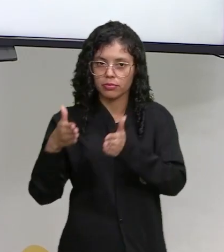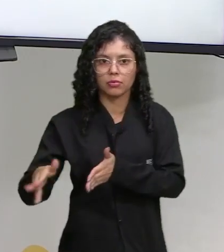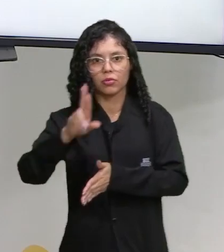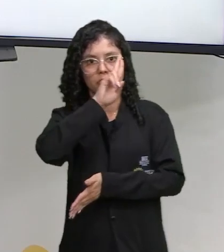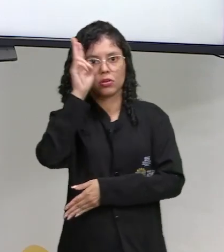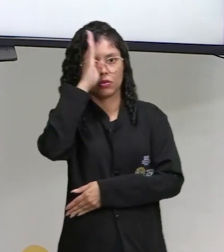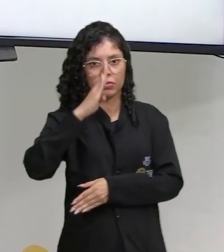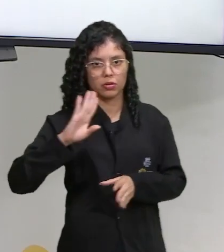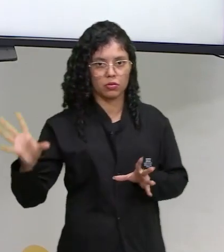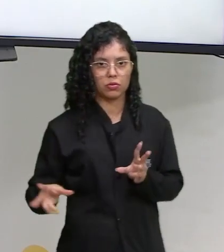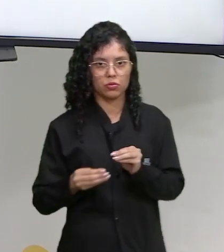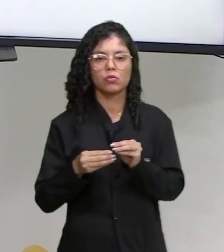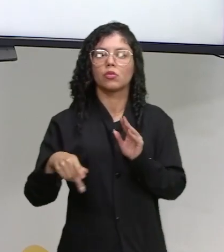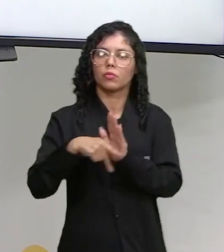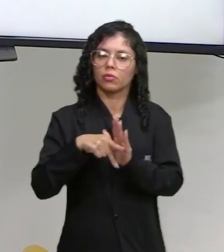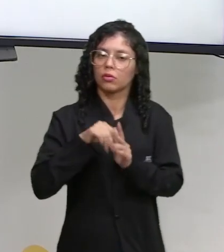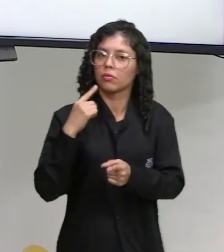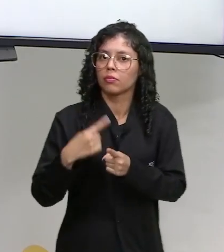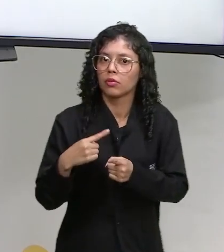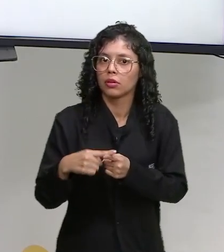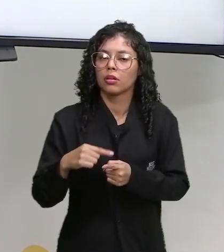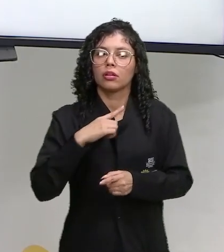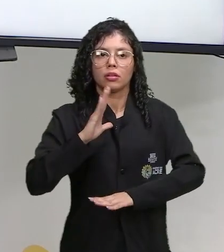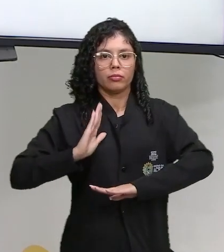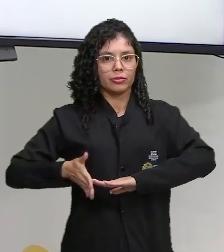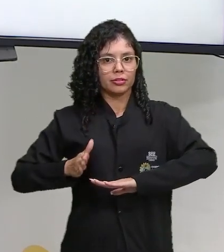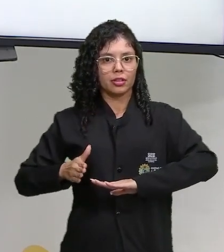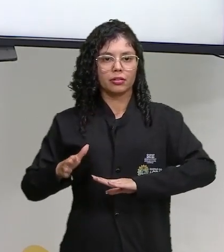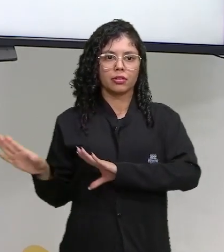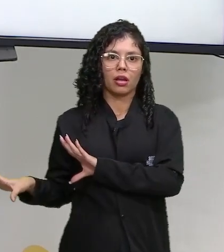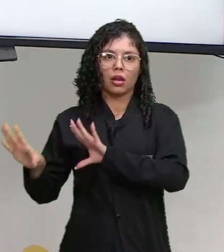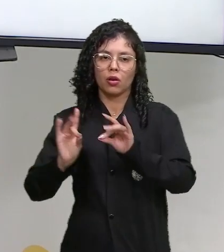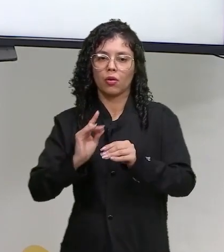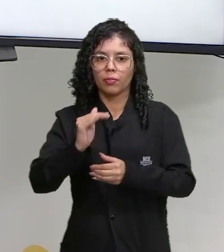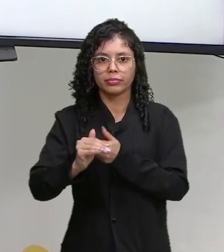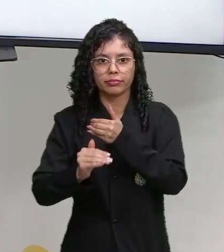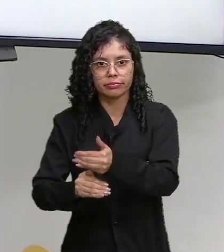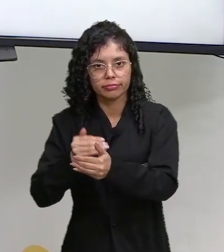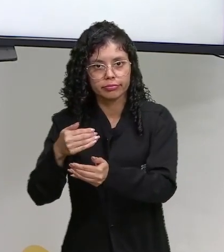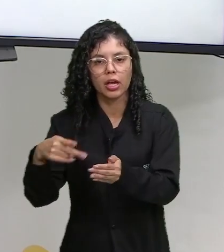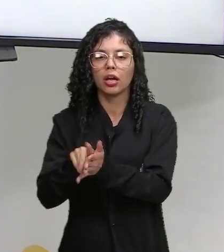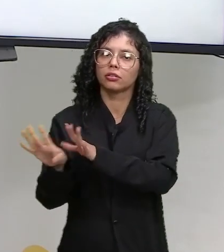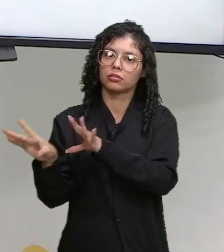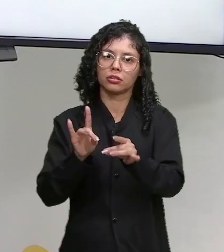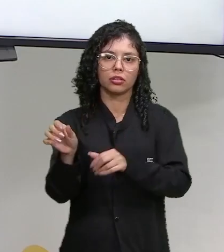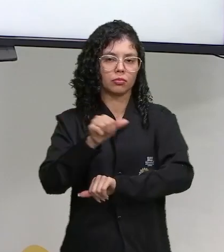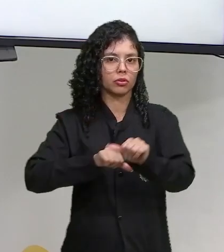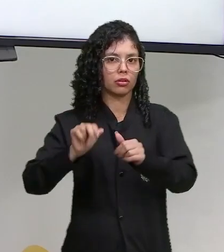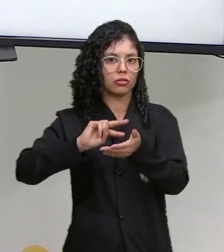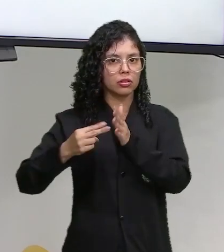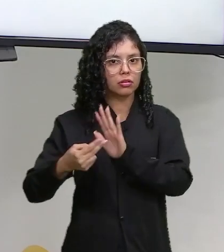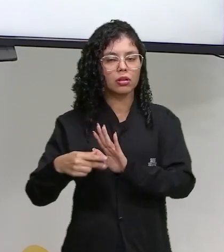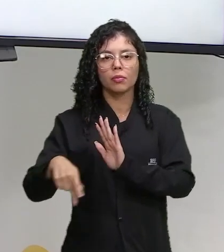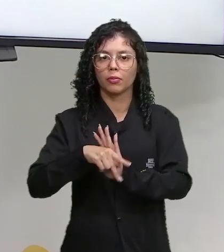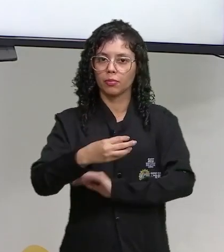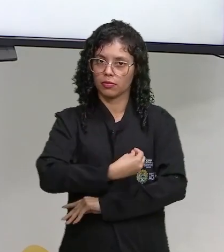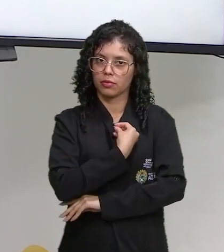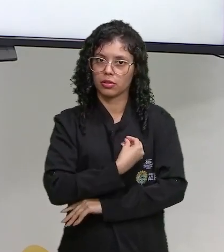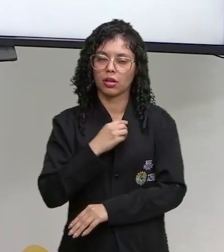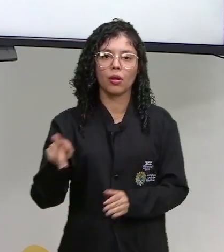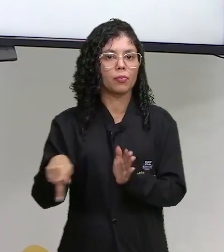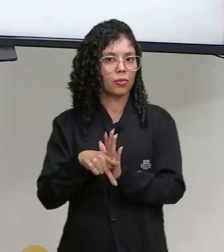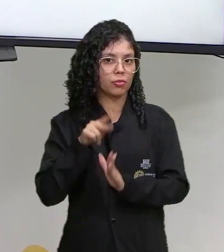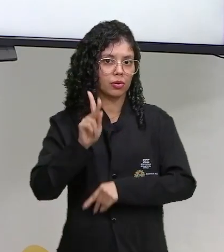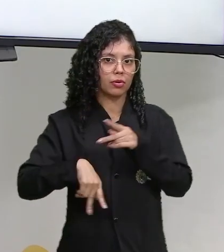foi bem complexo, justamente por trazer modernidade ao passo que o Estado não trazia mudanças significativas para a vida, principalmente